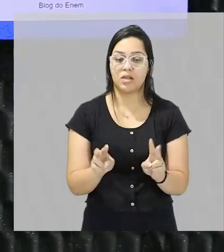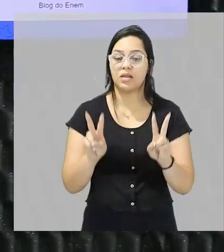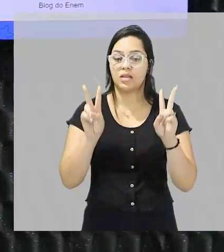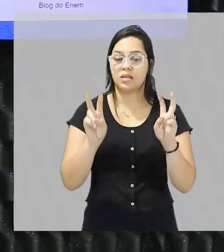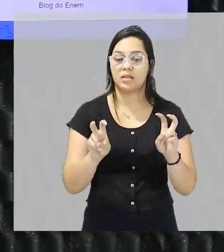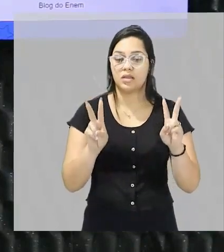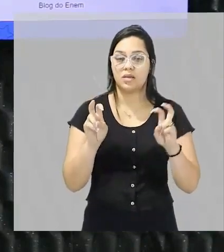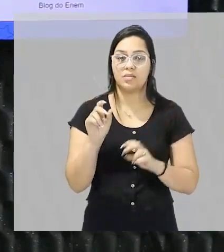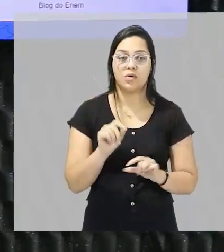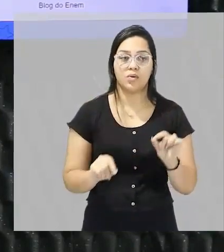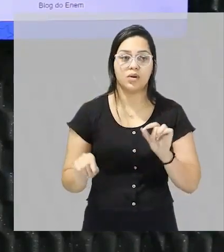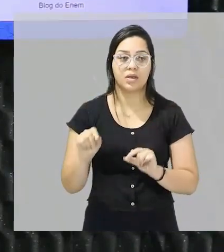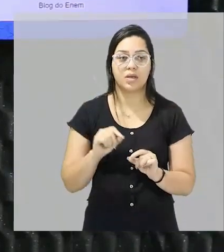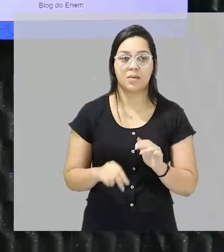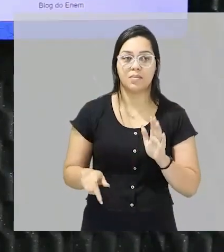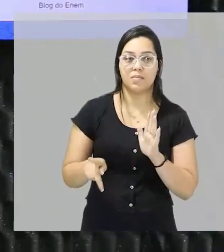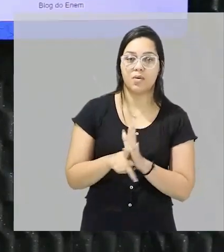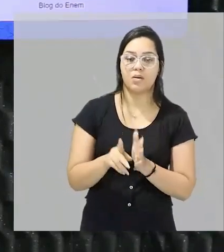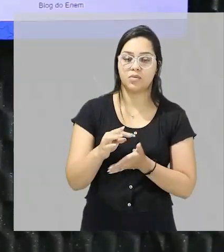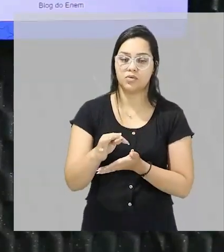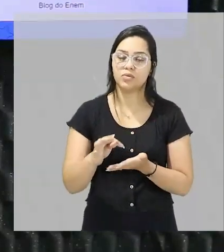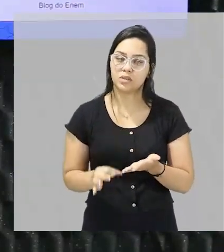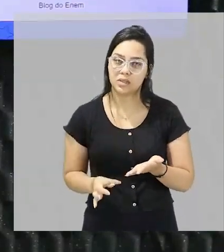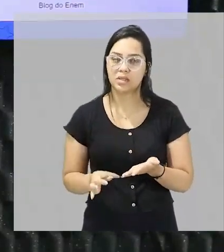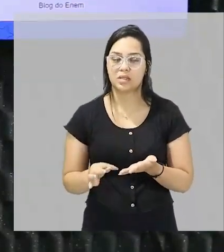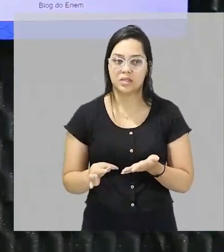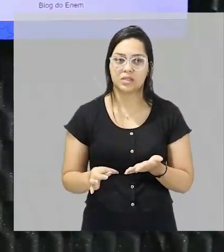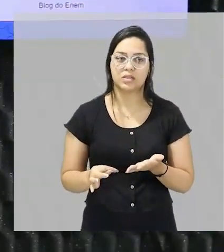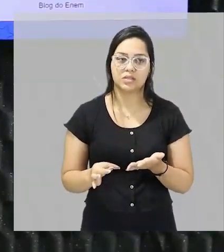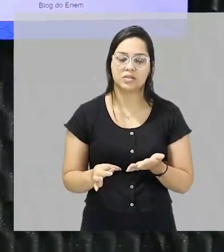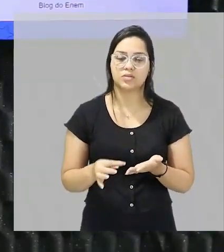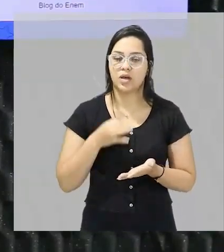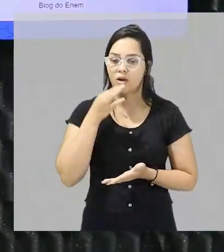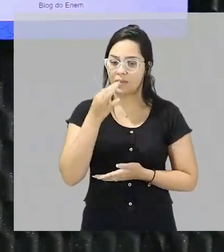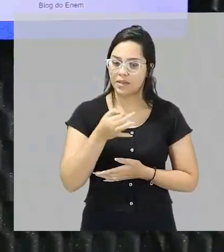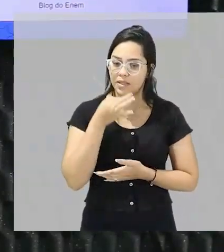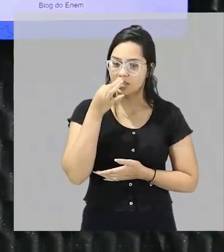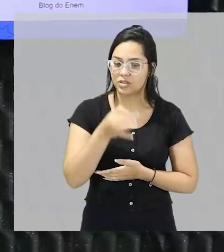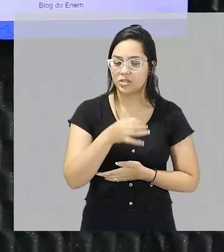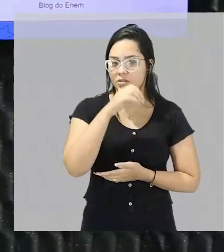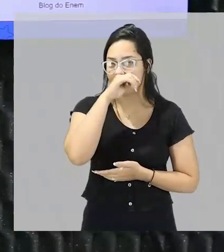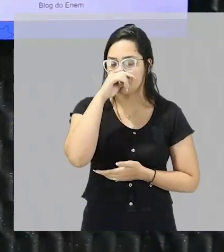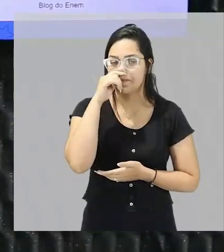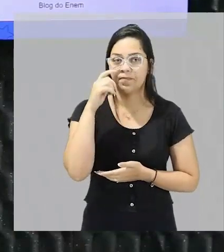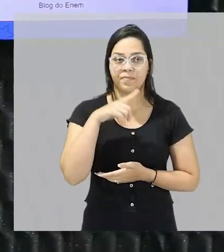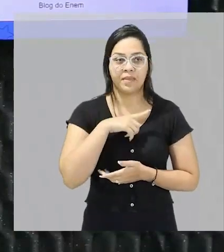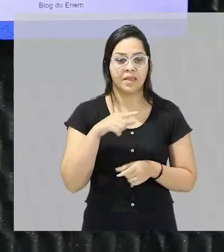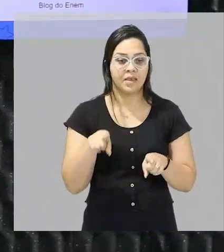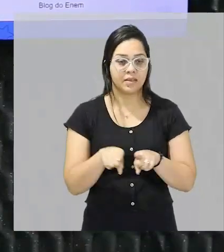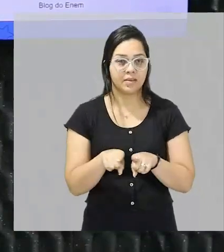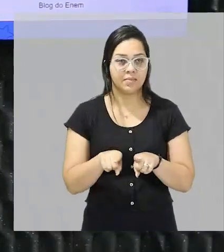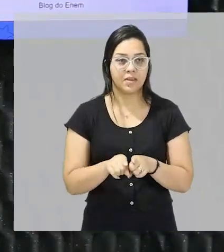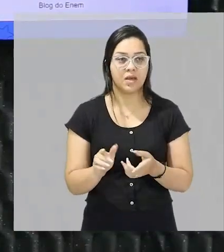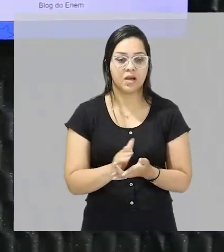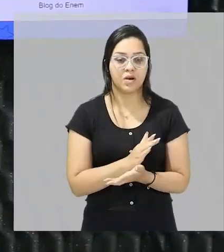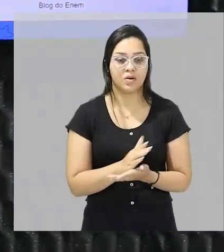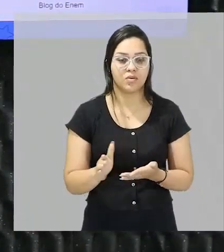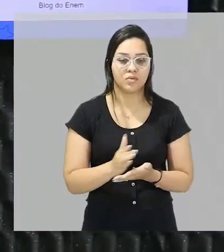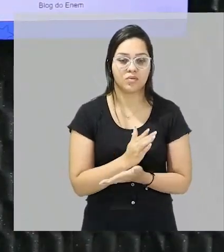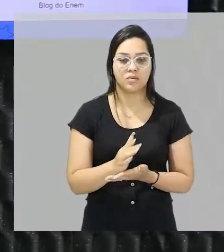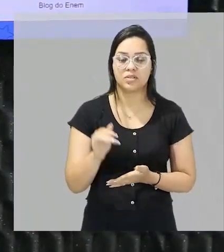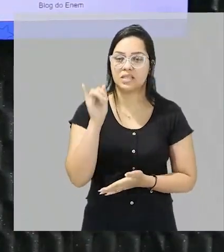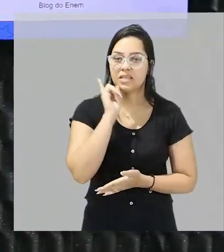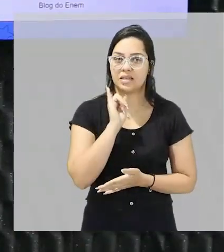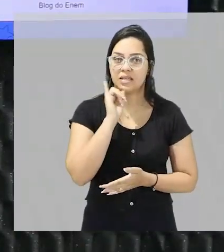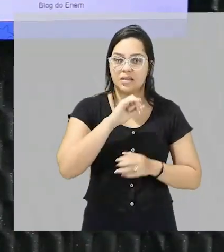sobre as partes do texto dissertativo argumentativo. Trouxe aqui para vocês alguns exemplos claros do que